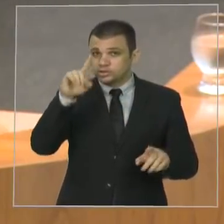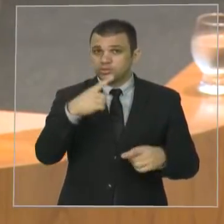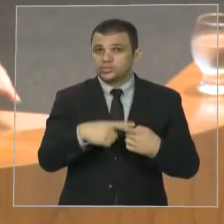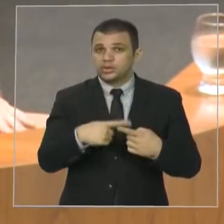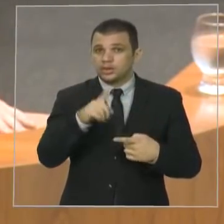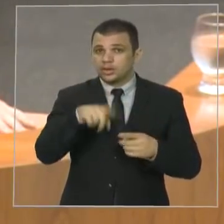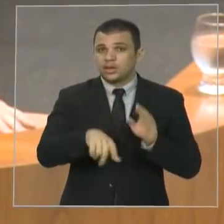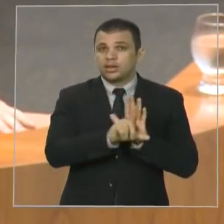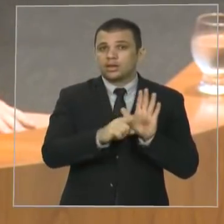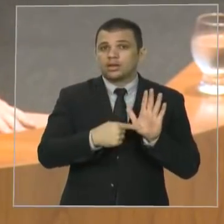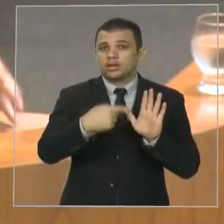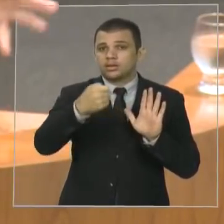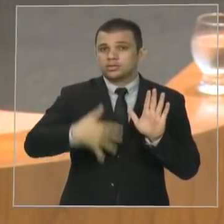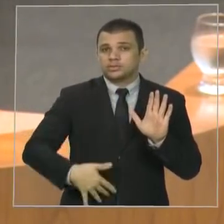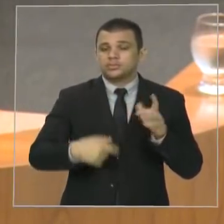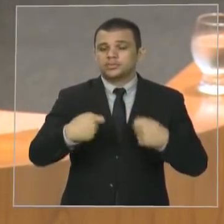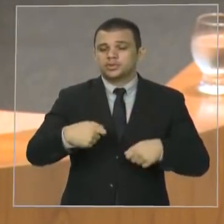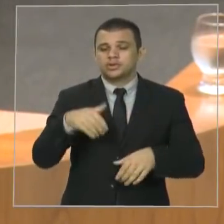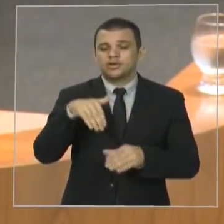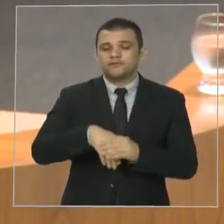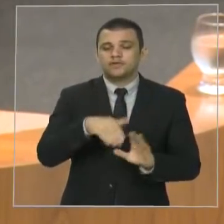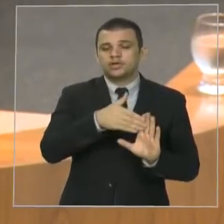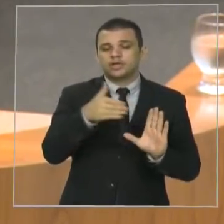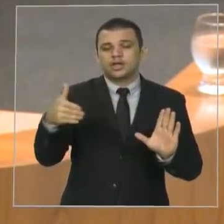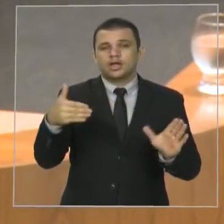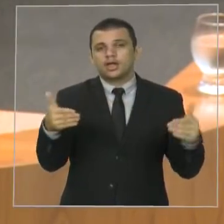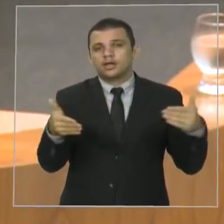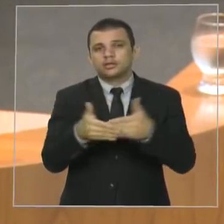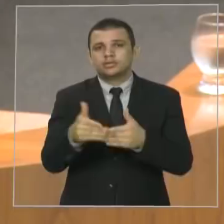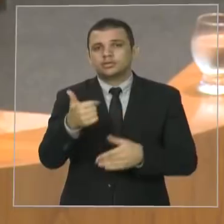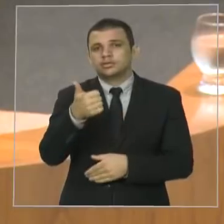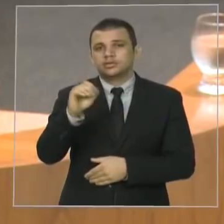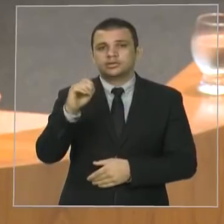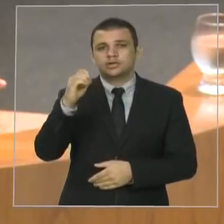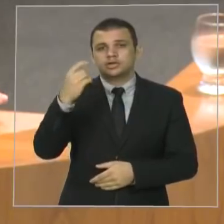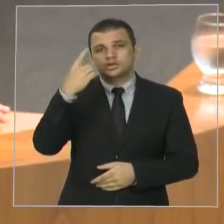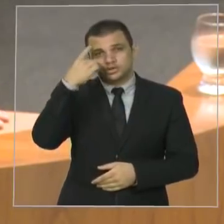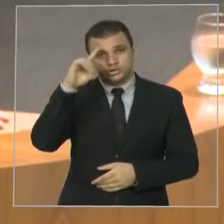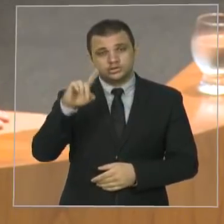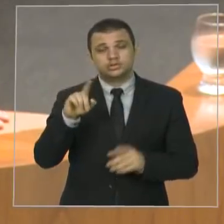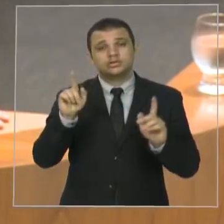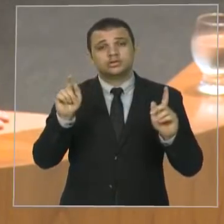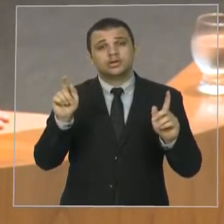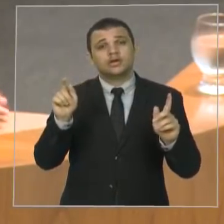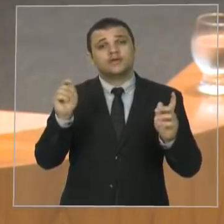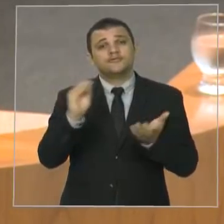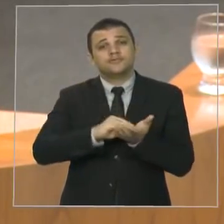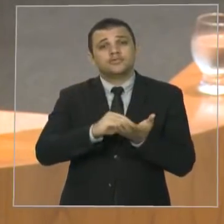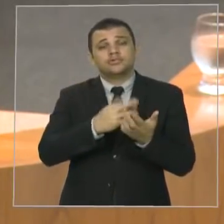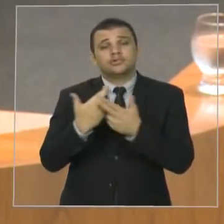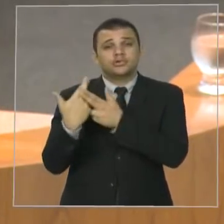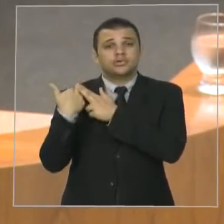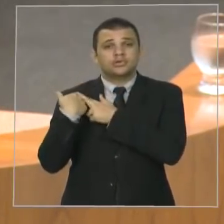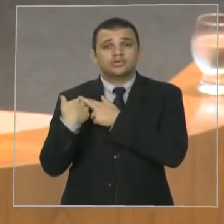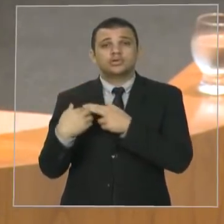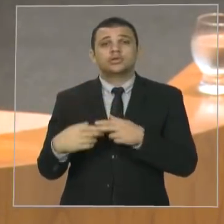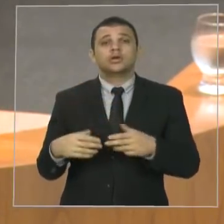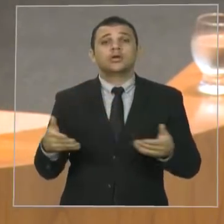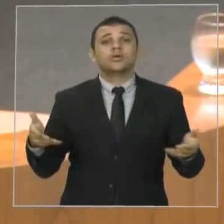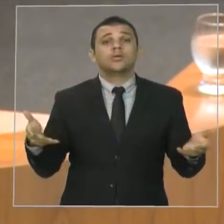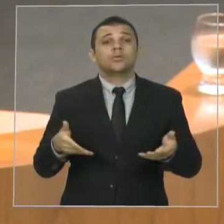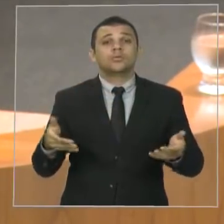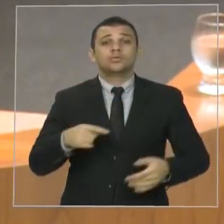e antes de ontem, na Câmara Federal e o Senado, é uma vergonha. A maioria das pessoas votaram sem saber o que